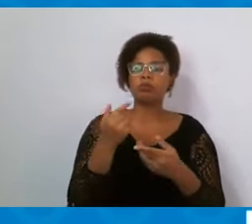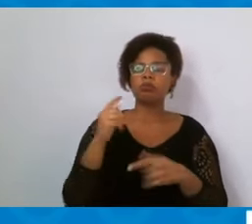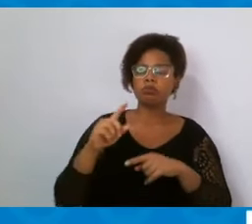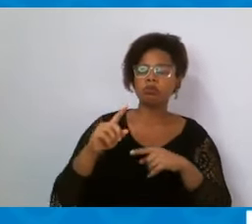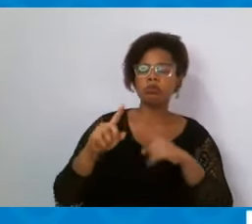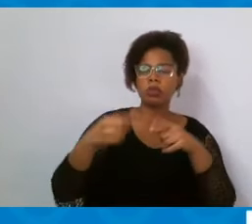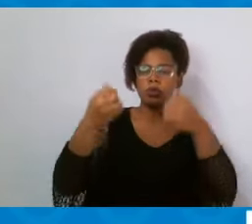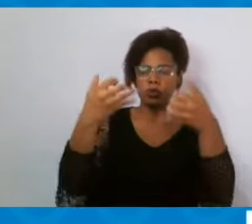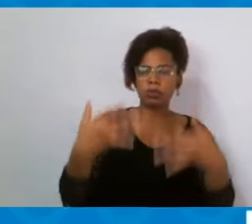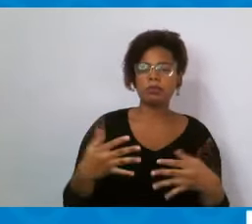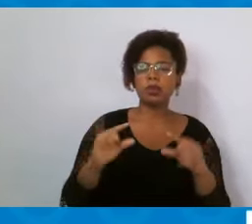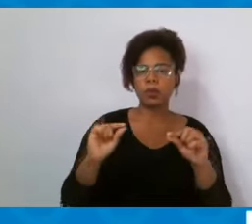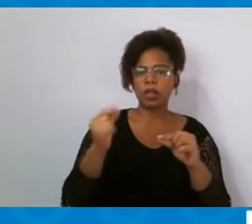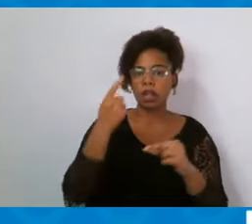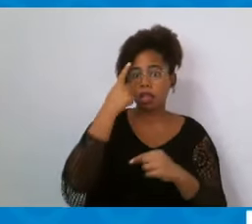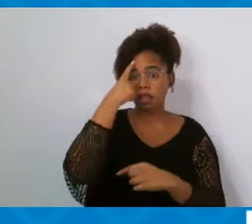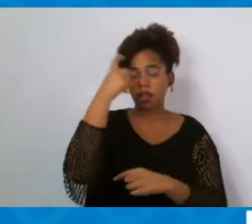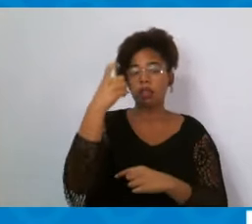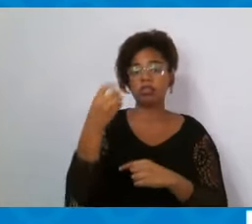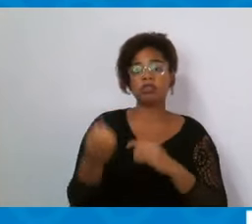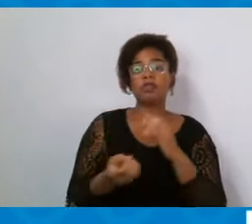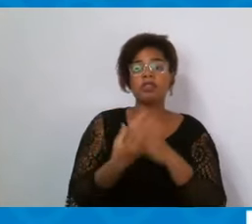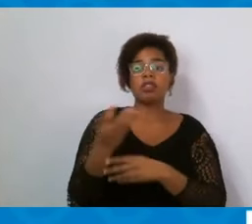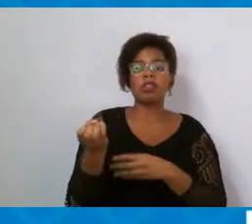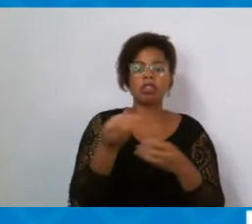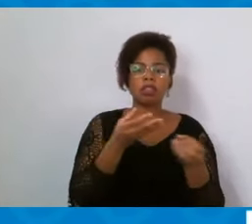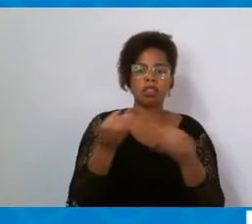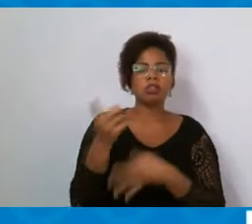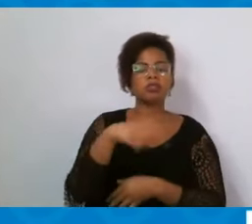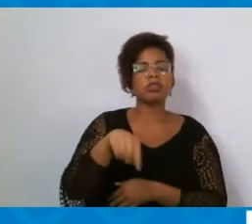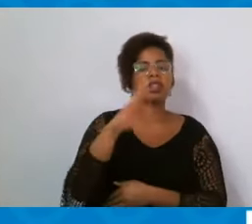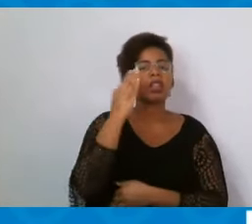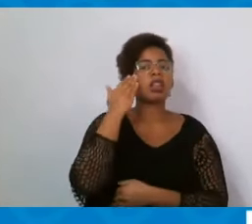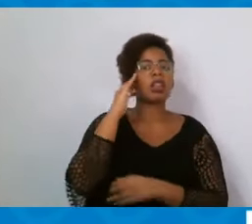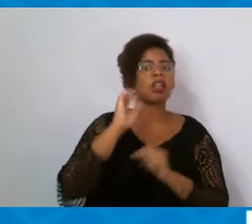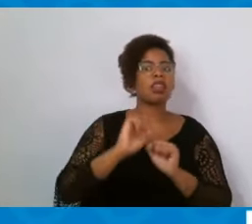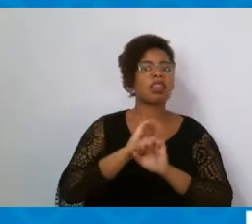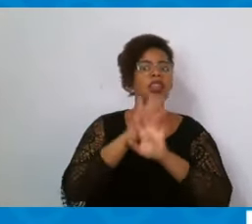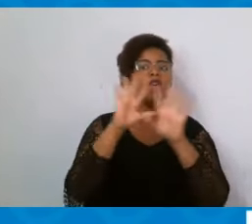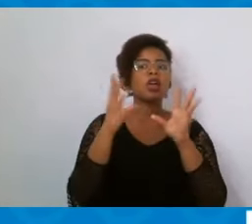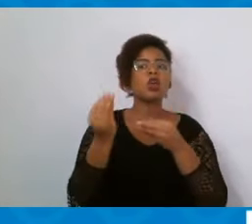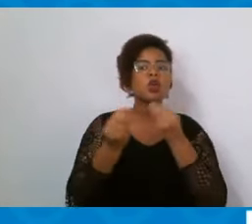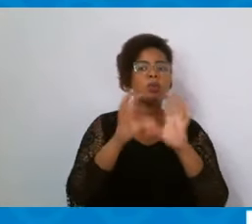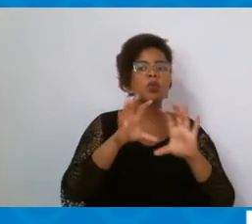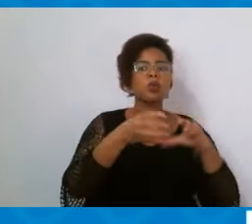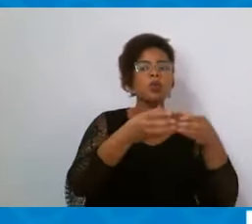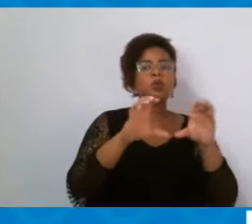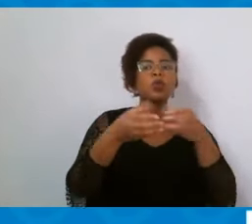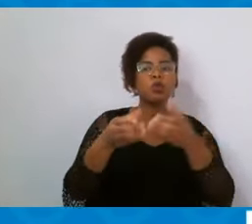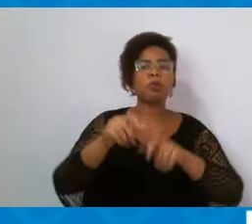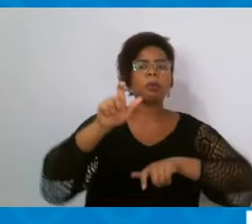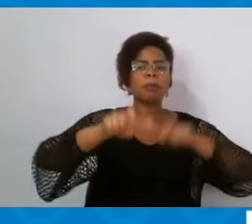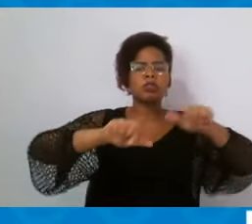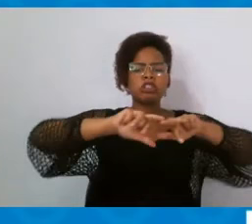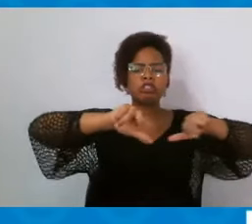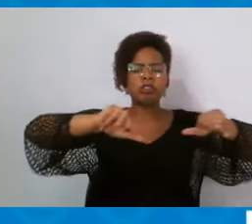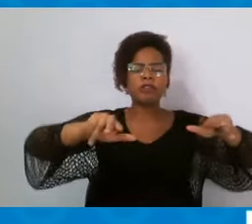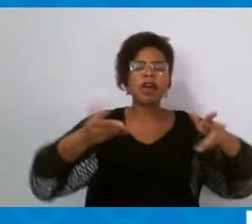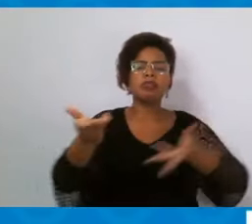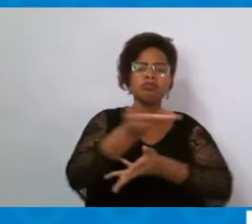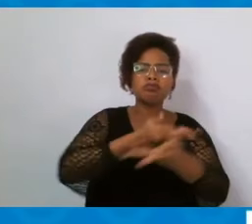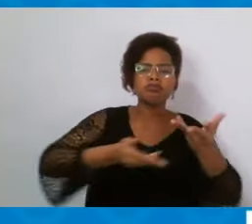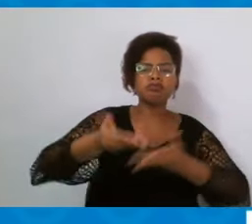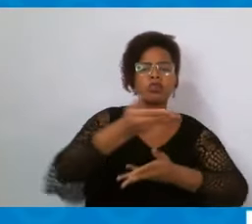bloco, né? E para vocês verem alguns aspectos de como a gente pode incentivar a criatividade nesses grupos. Então, eu vou chegar lá ainda. Mas voltando aqui.